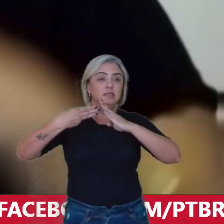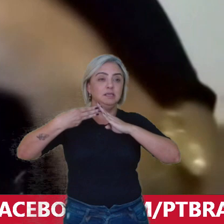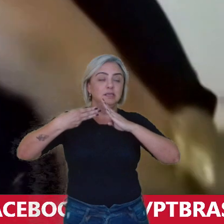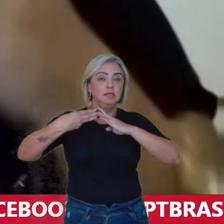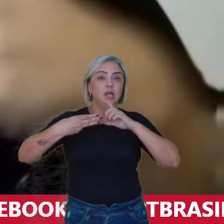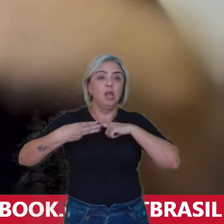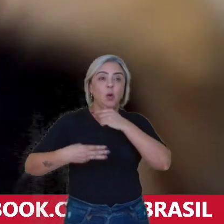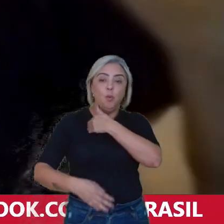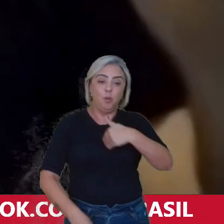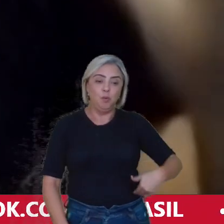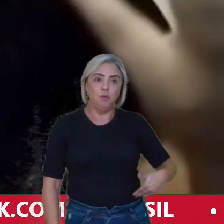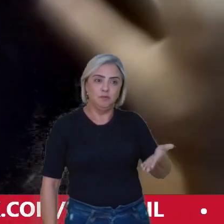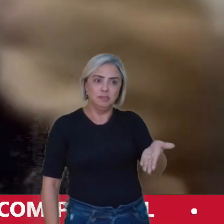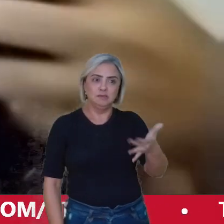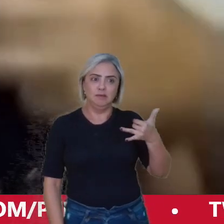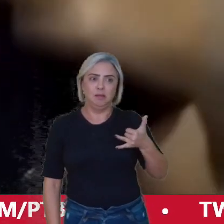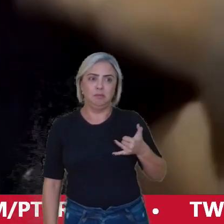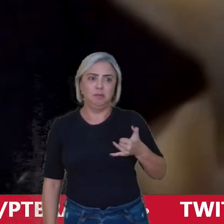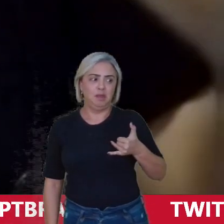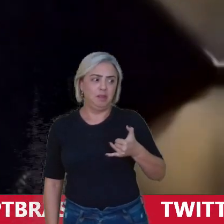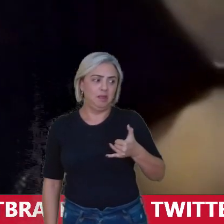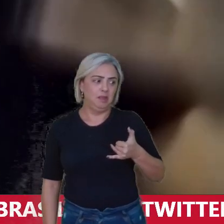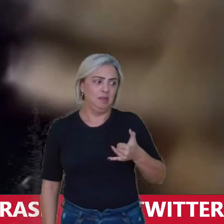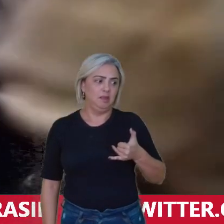governo do armamento,